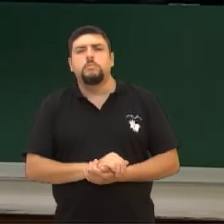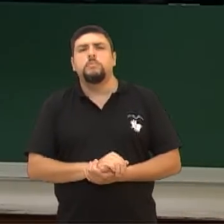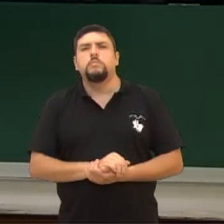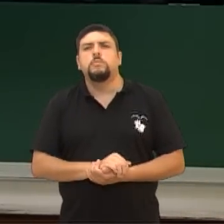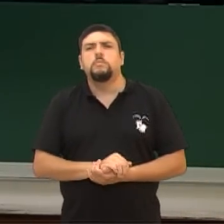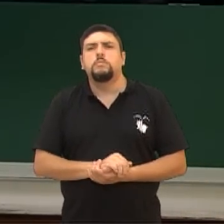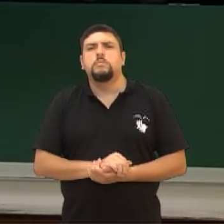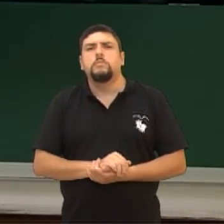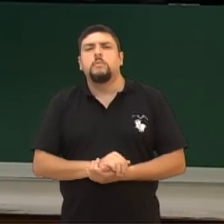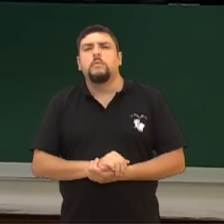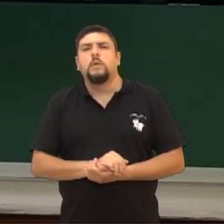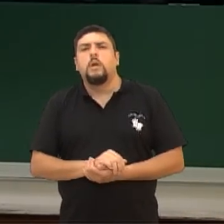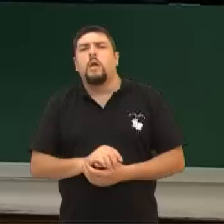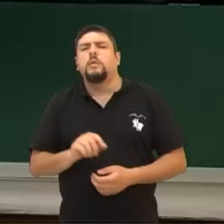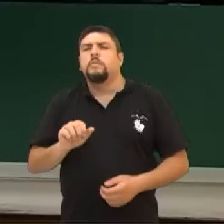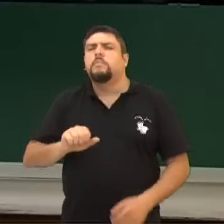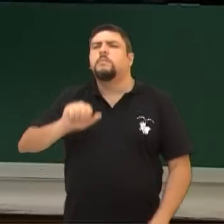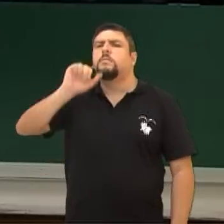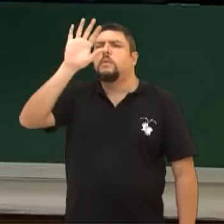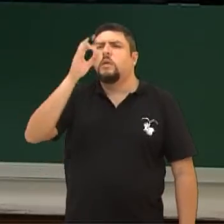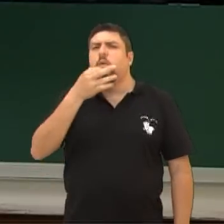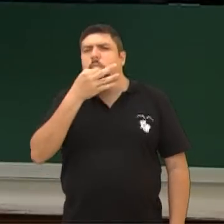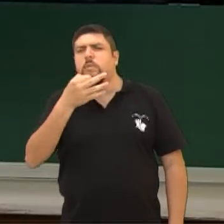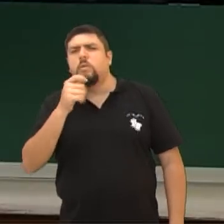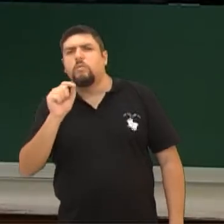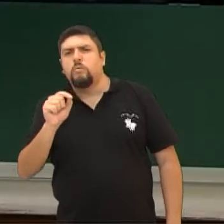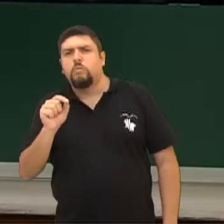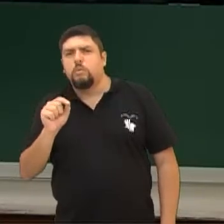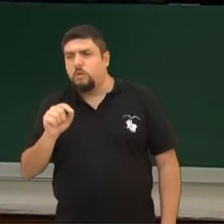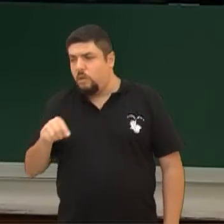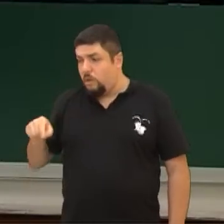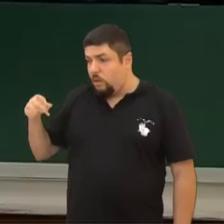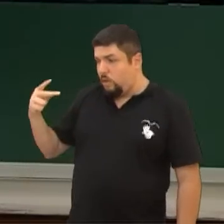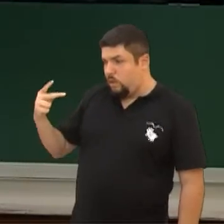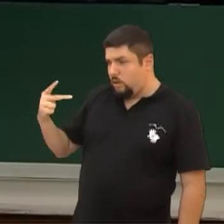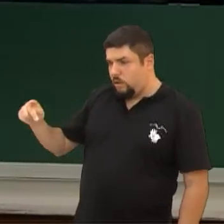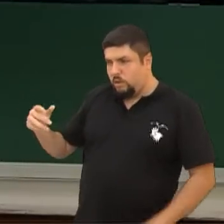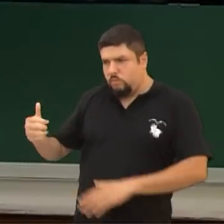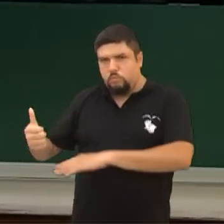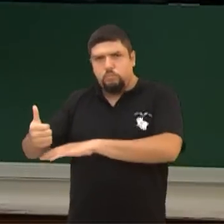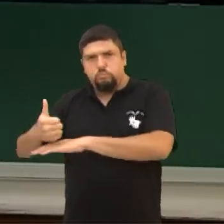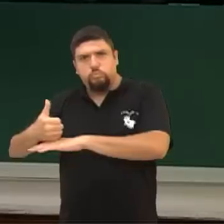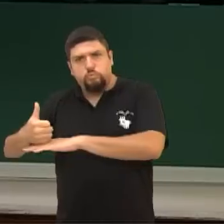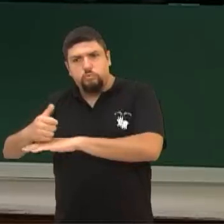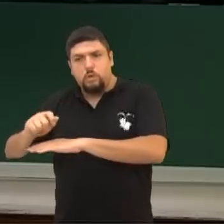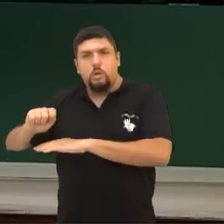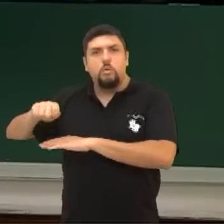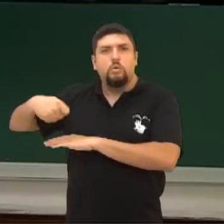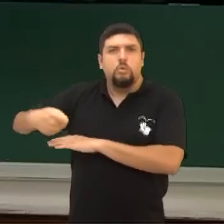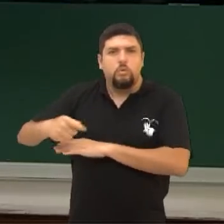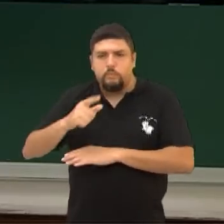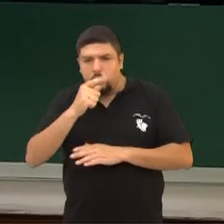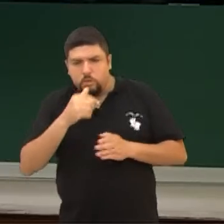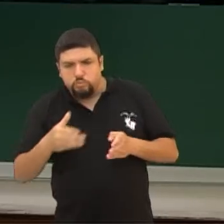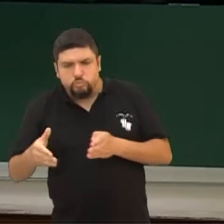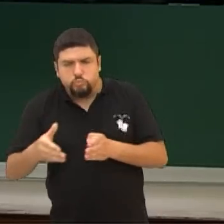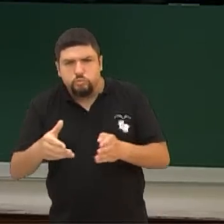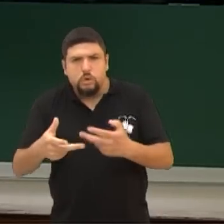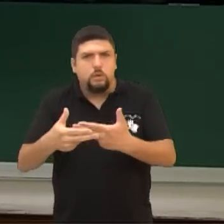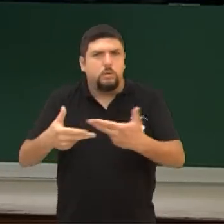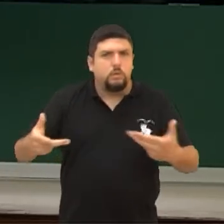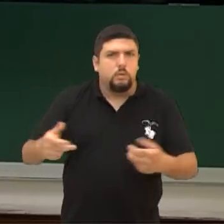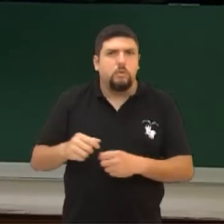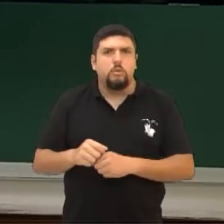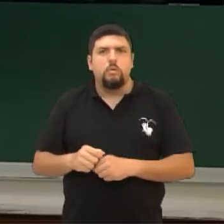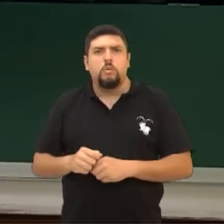De quem é que vale mais a opinião? Do Marcelo Rezende sobre recursos hídricos no